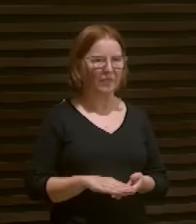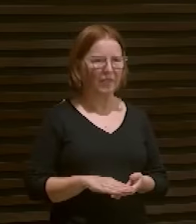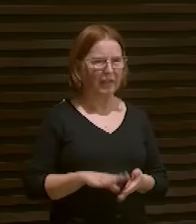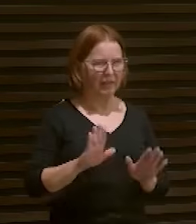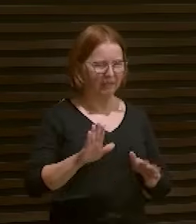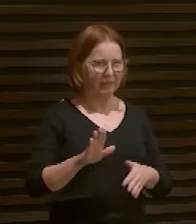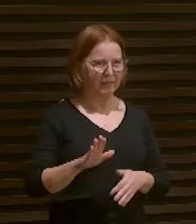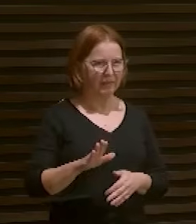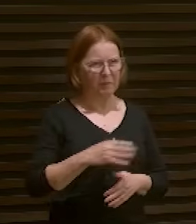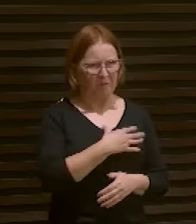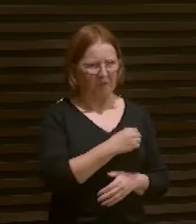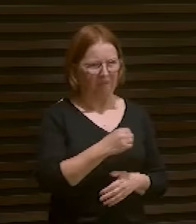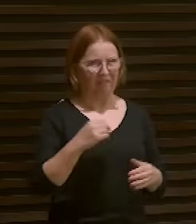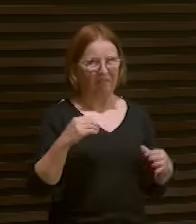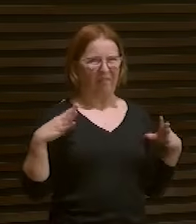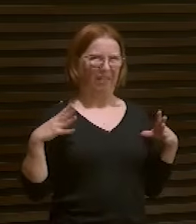folgado?